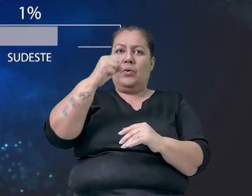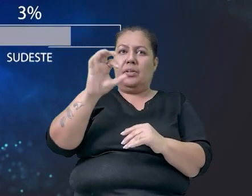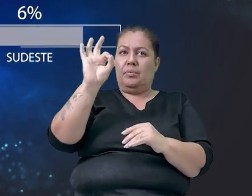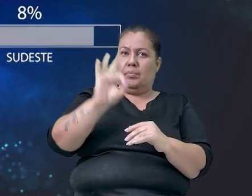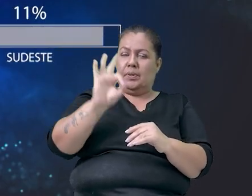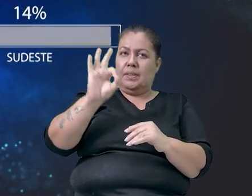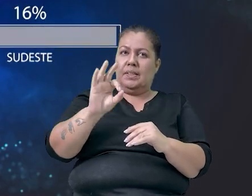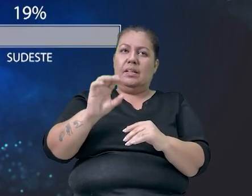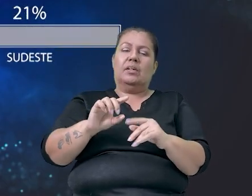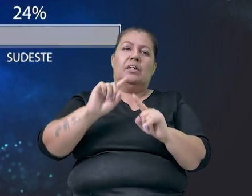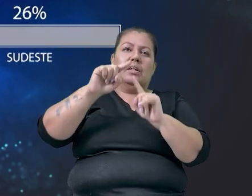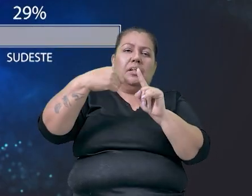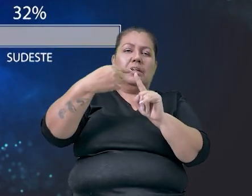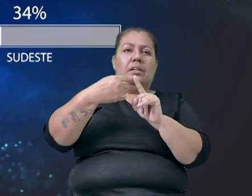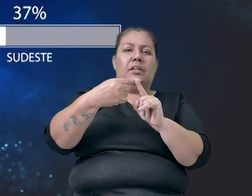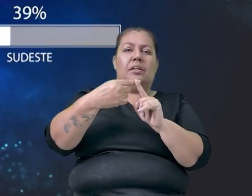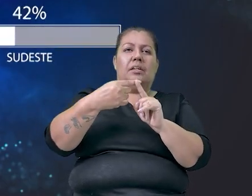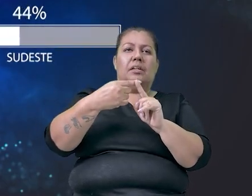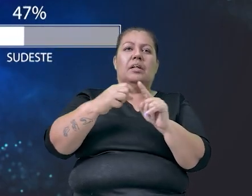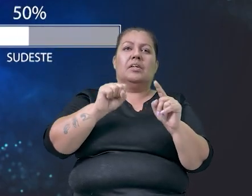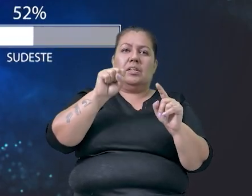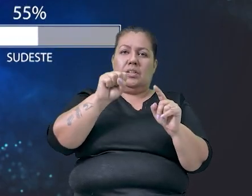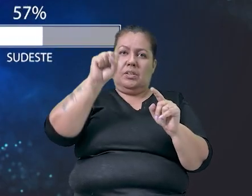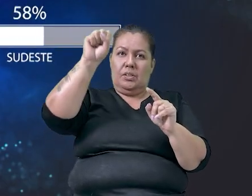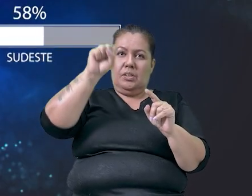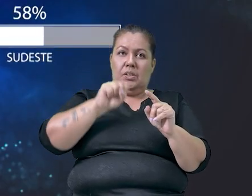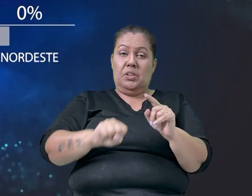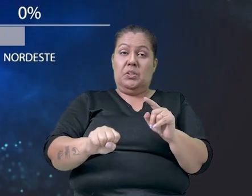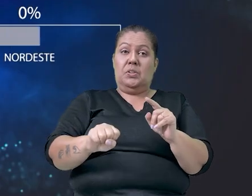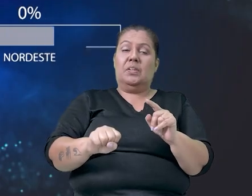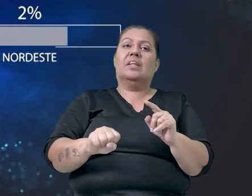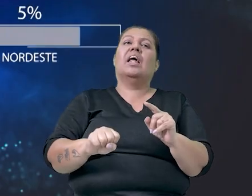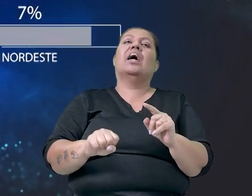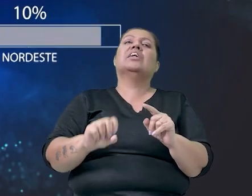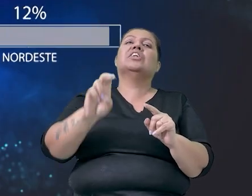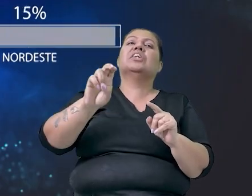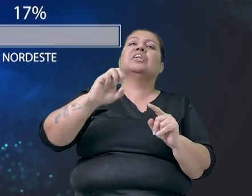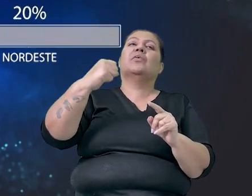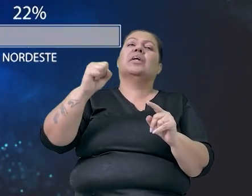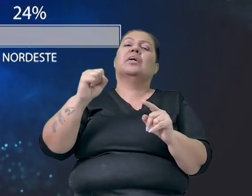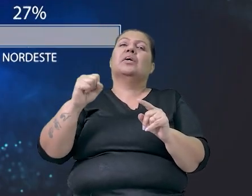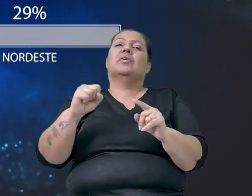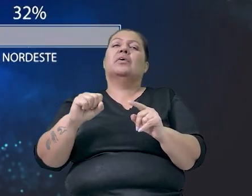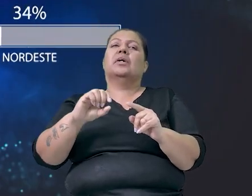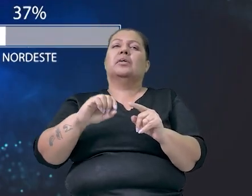64,8%, seguido das regiões Sudeste, 58%, Nordeste,